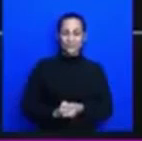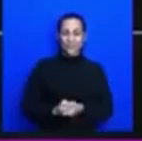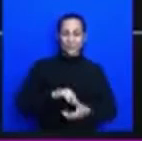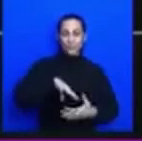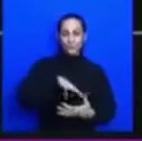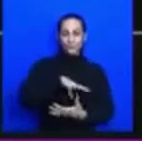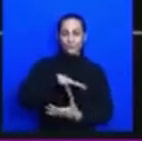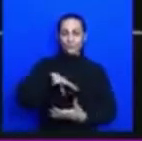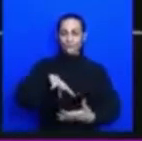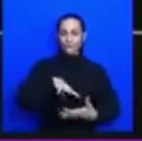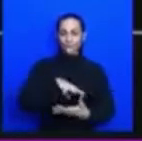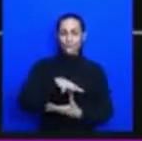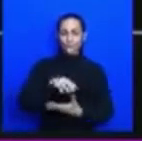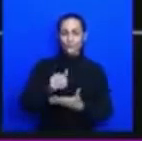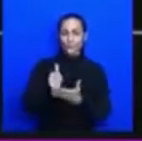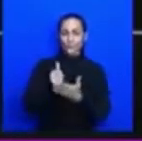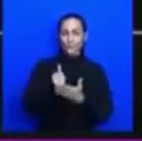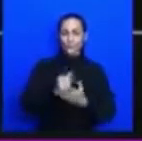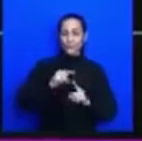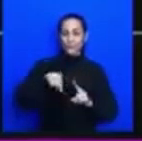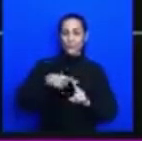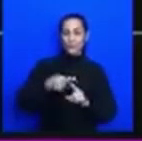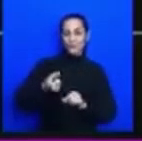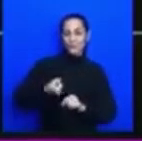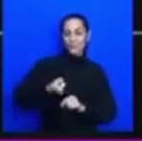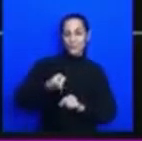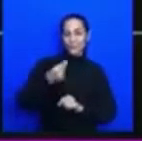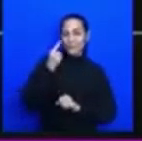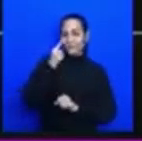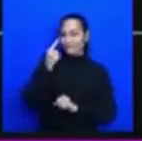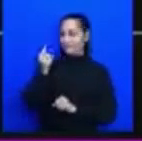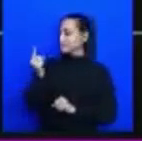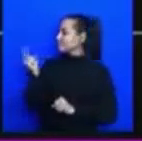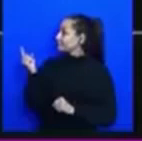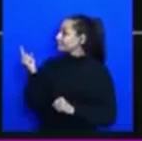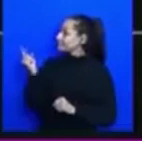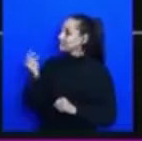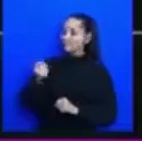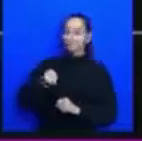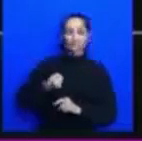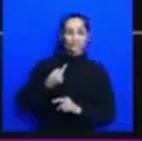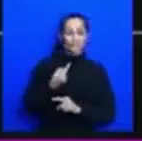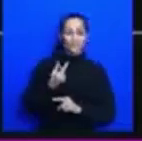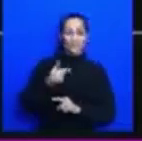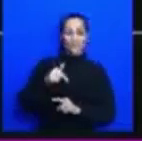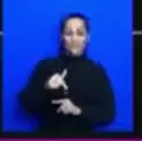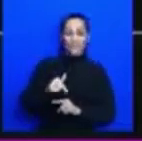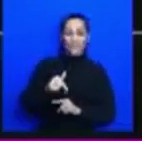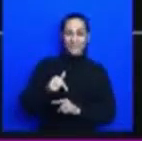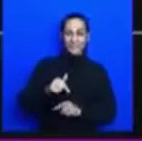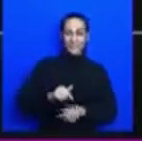O Globo tá girando e vem aí mais um número, que é o número 17.